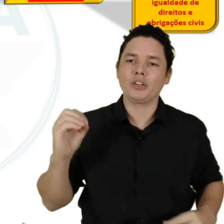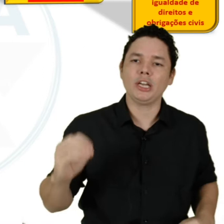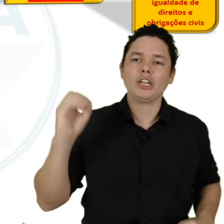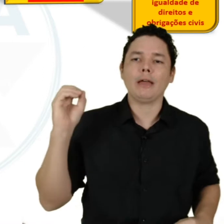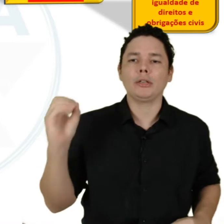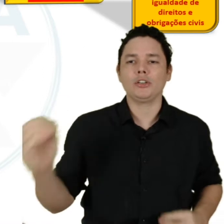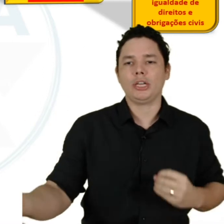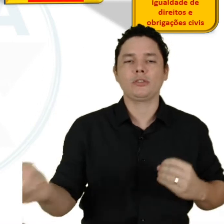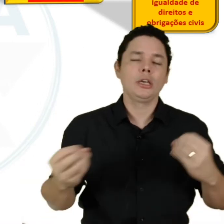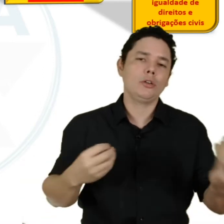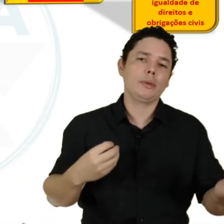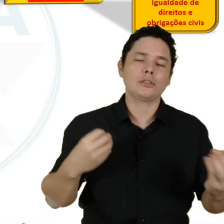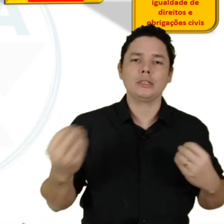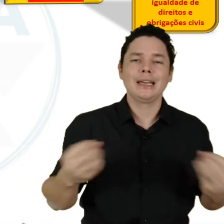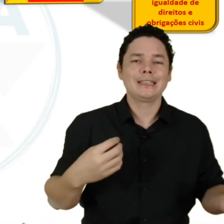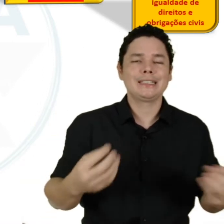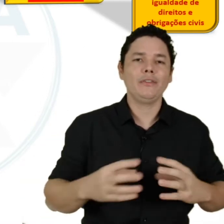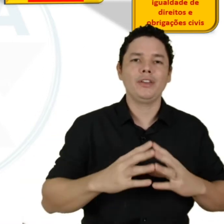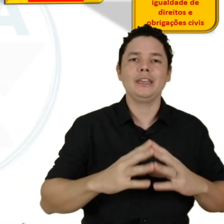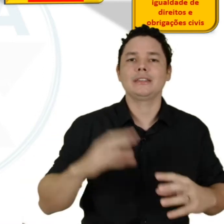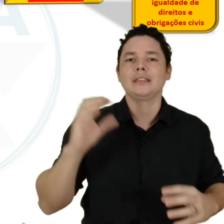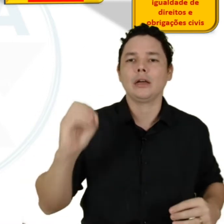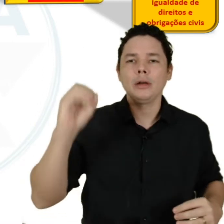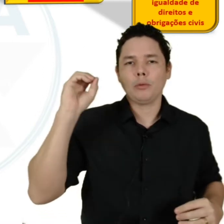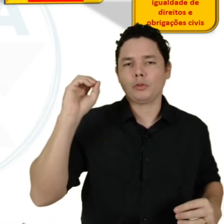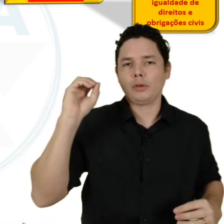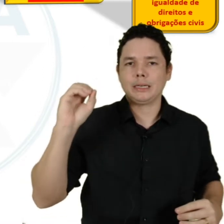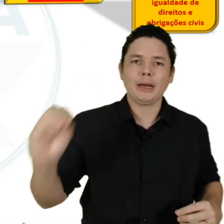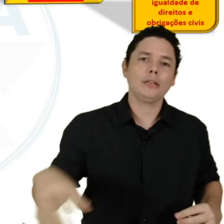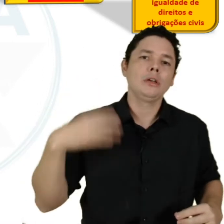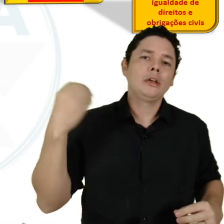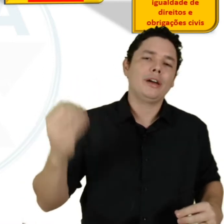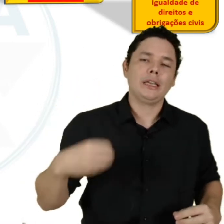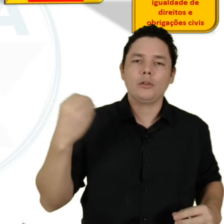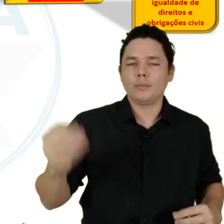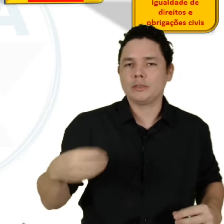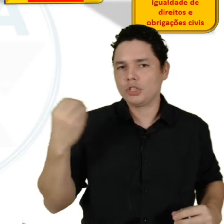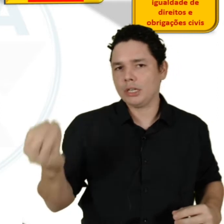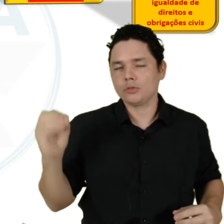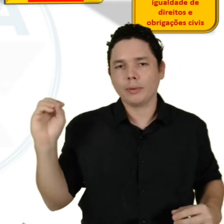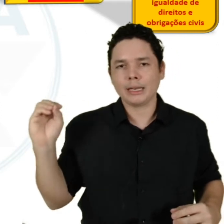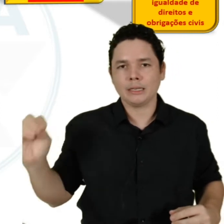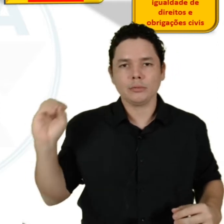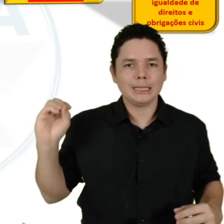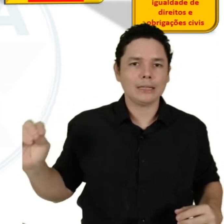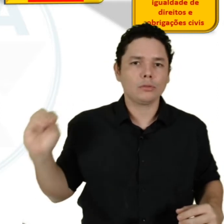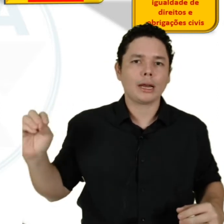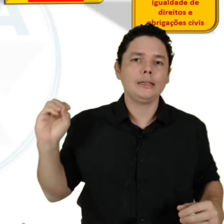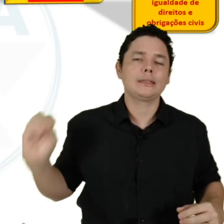federal pertinente à igualdade de direitos e obrigações civis. Então, português equiparado vai ter os mesmos direitos do